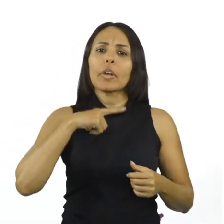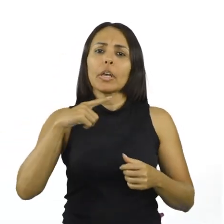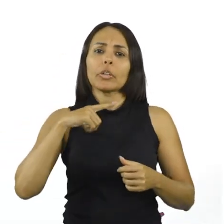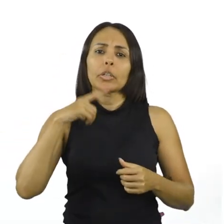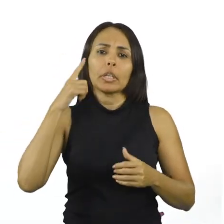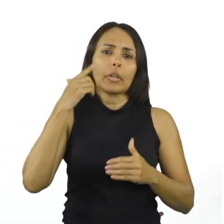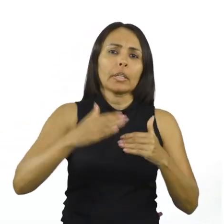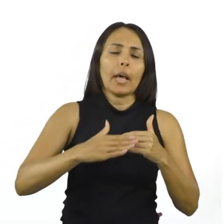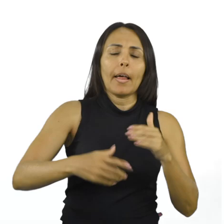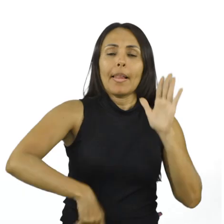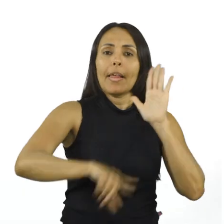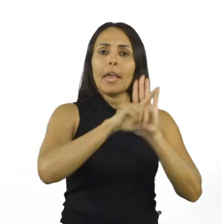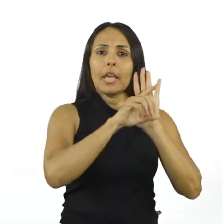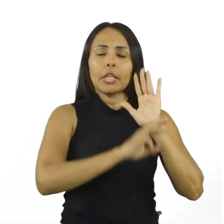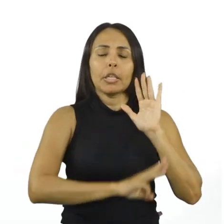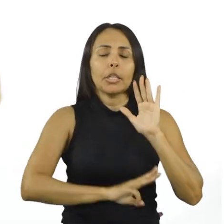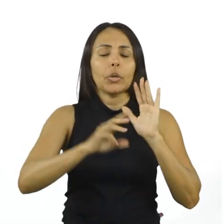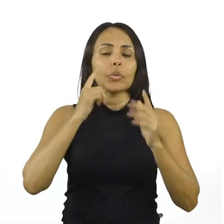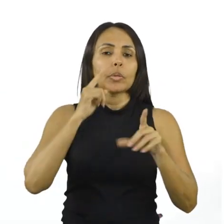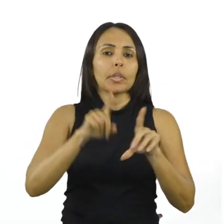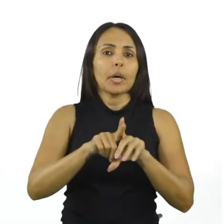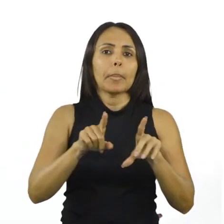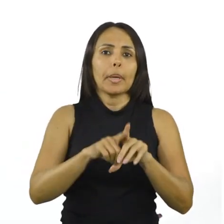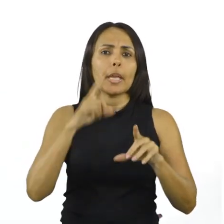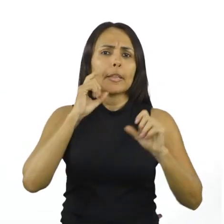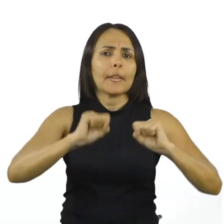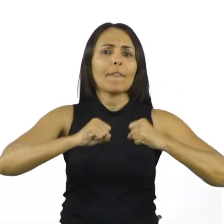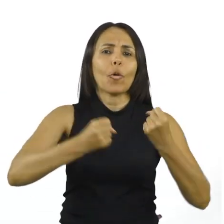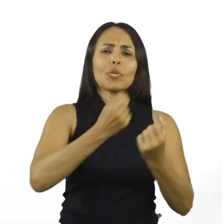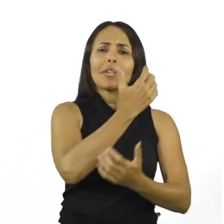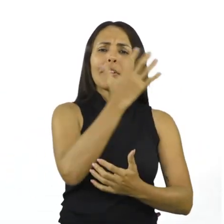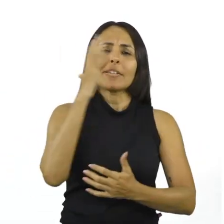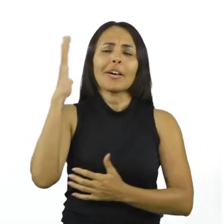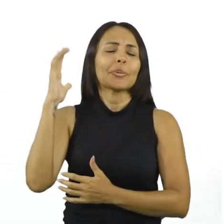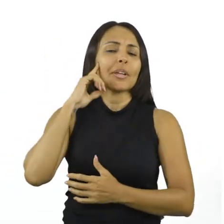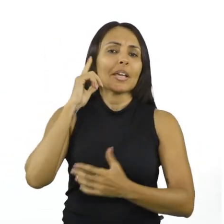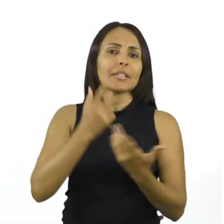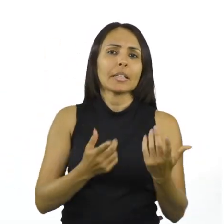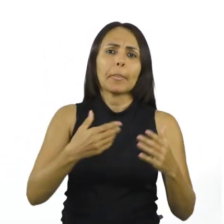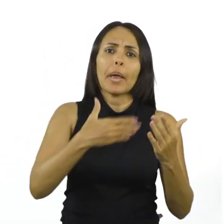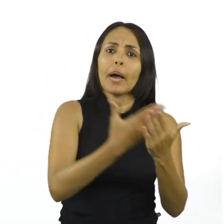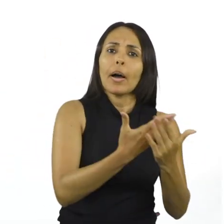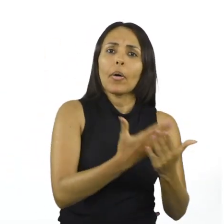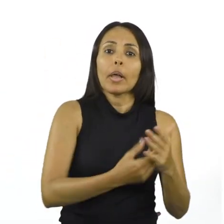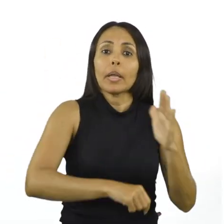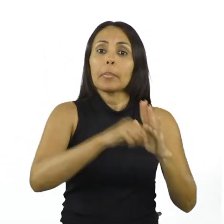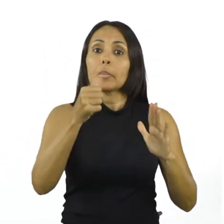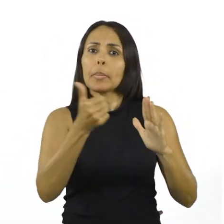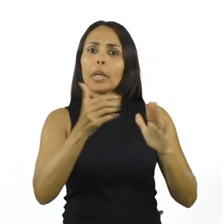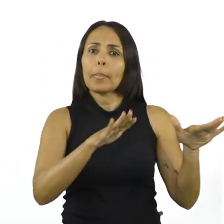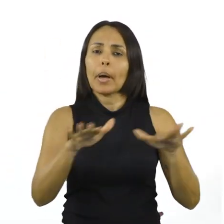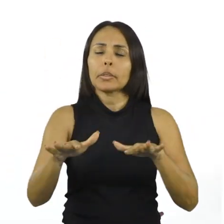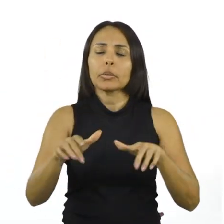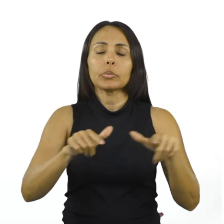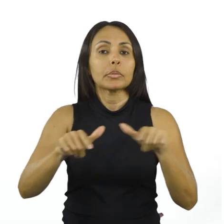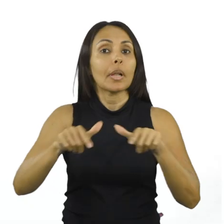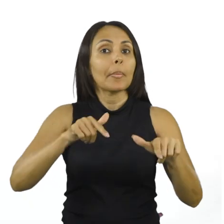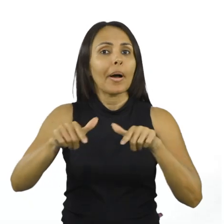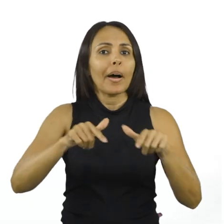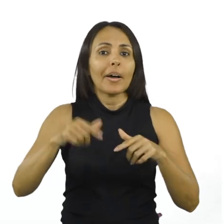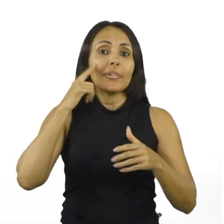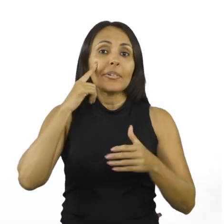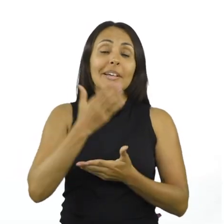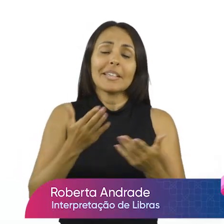a aula das leis de Newton, nós já tivemos as aulas das leis na força da natureza, já tivemos a aula da primeira parte do trabalho. Se você caiu